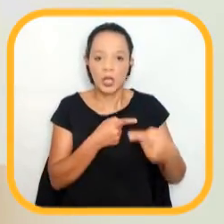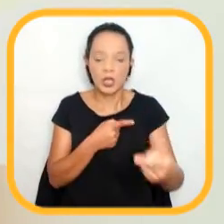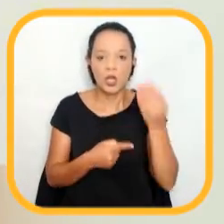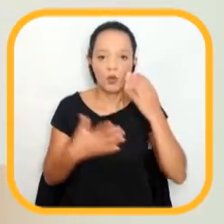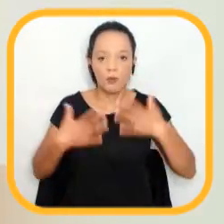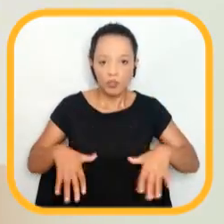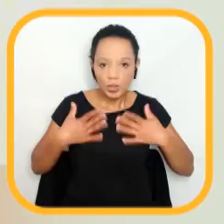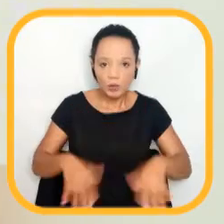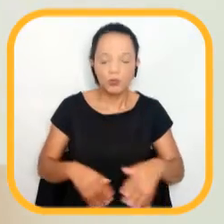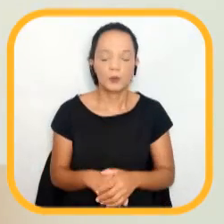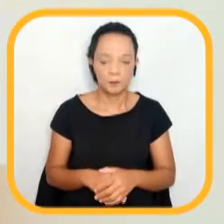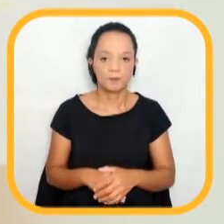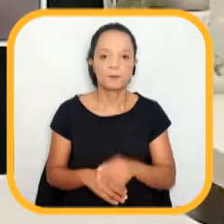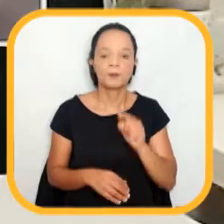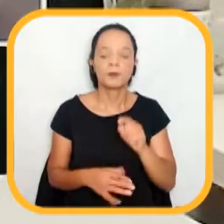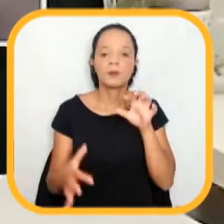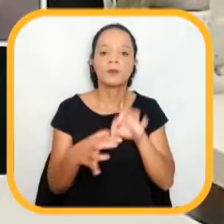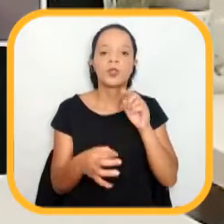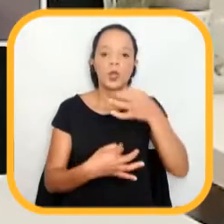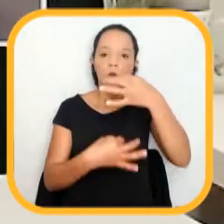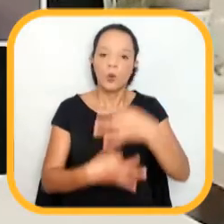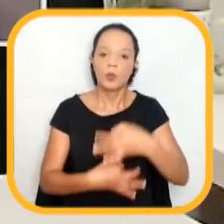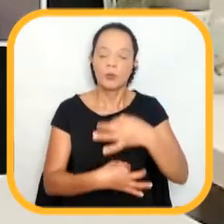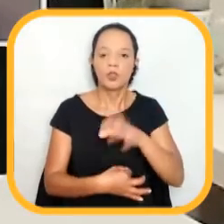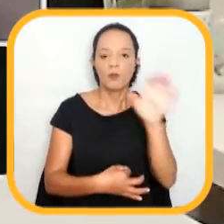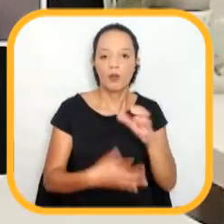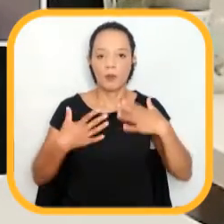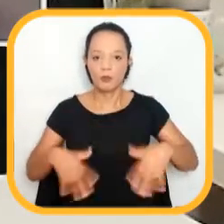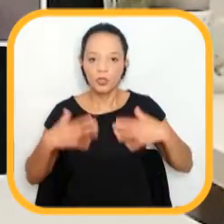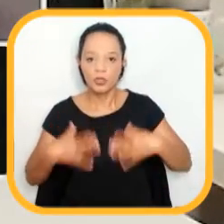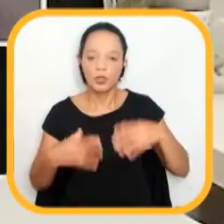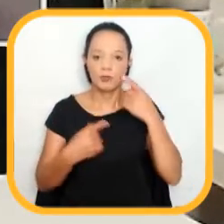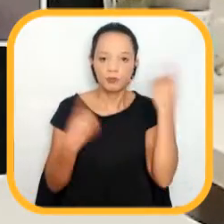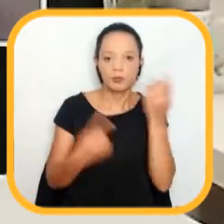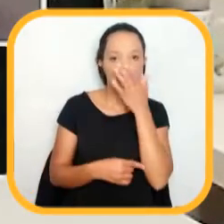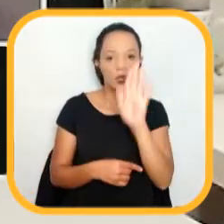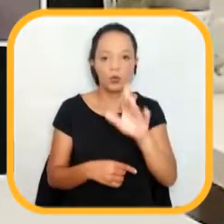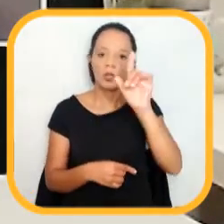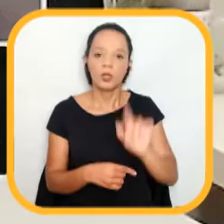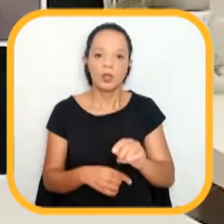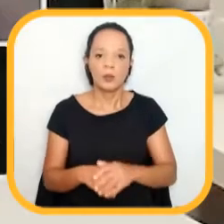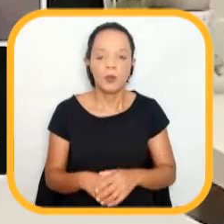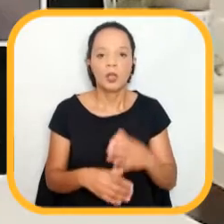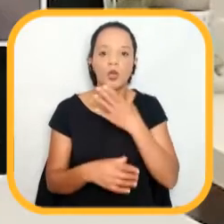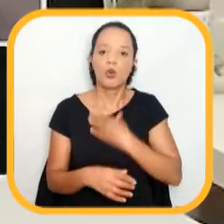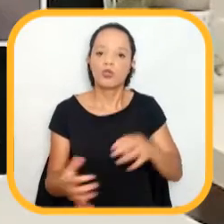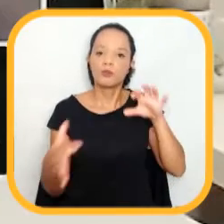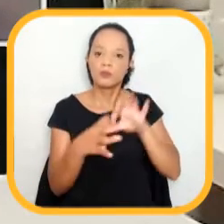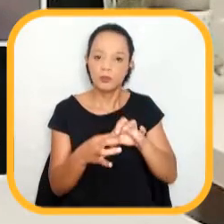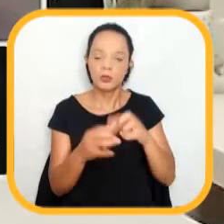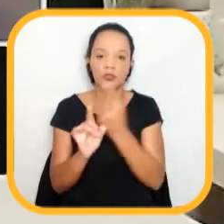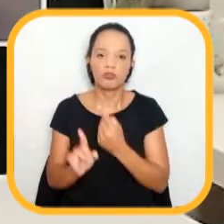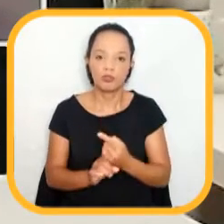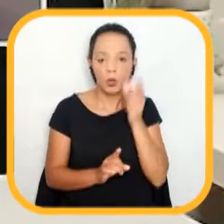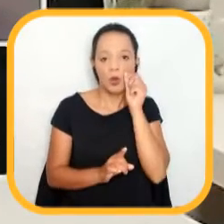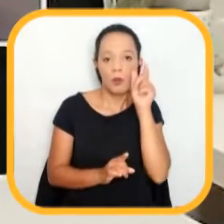no nosso dia-a-dia, como nos vestimos. A expressão de género refere-se aos comportamentos, forma de vestir, apresentação, atitudes e gostos associados